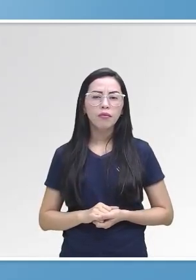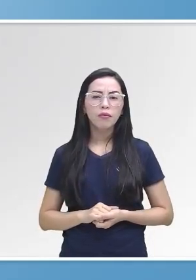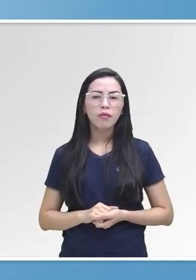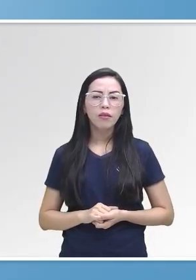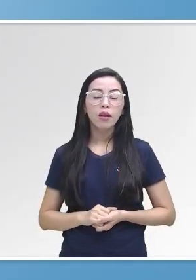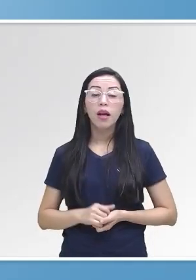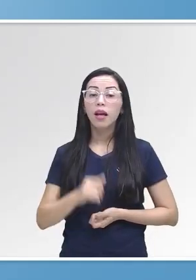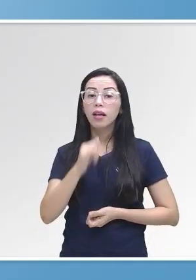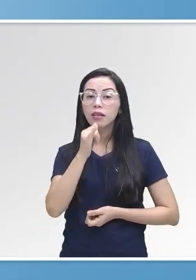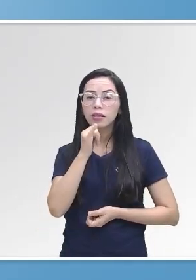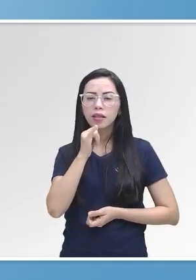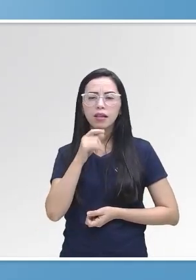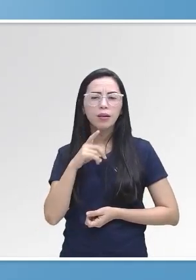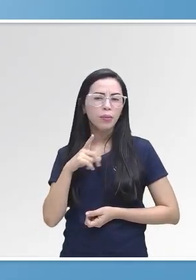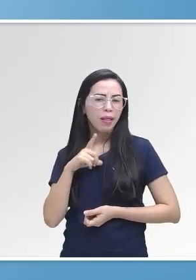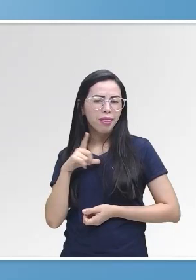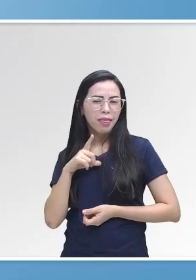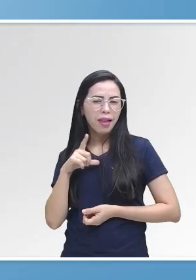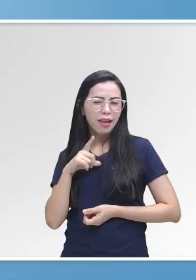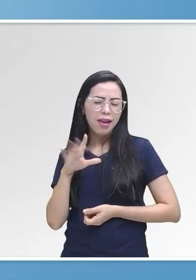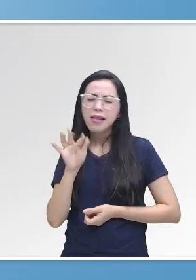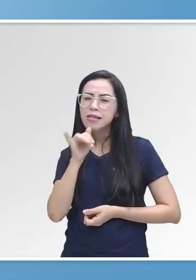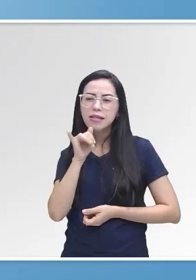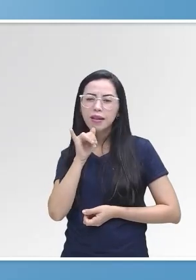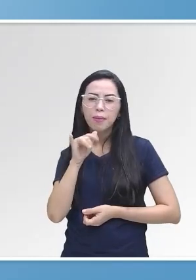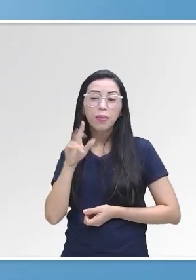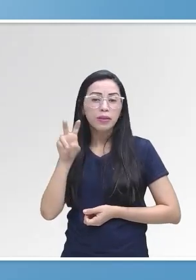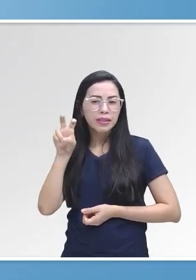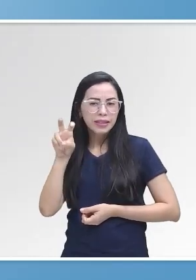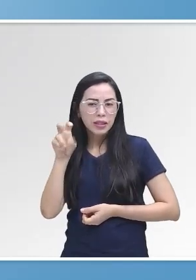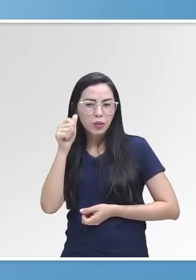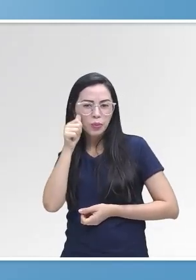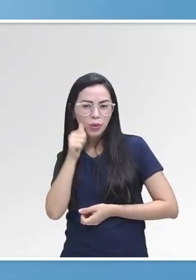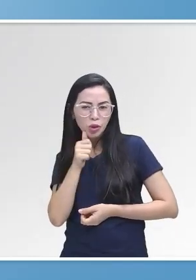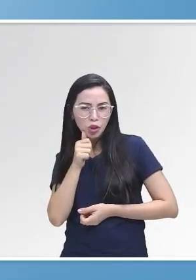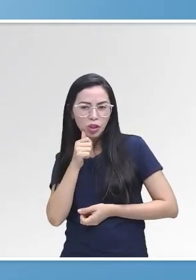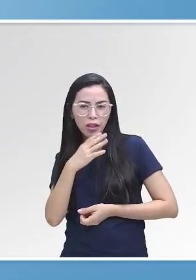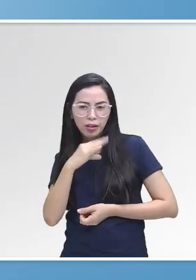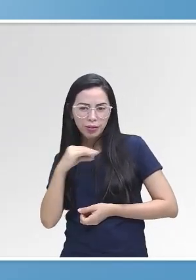15 meninas são assim e